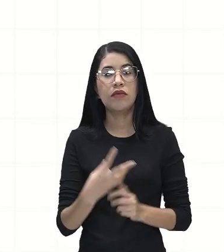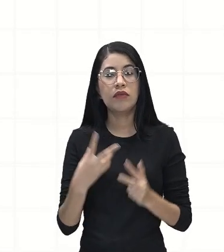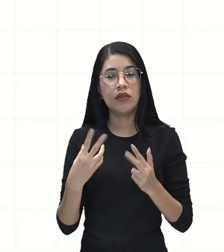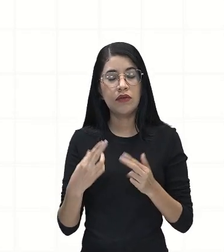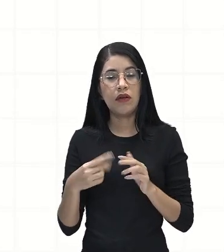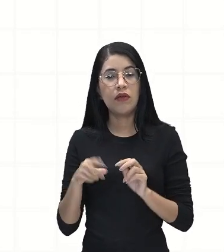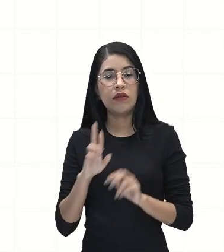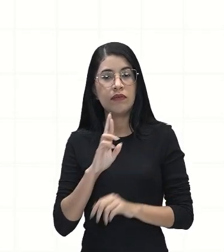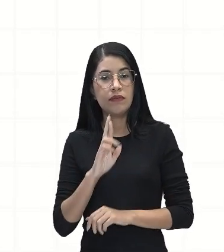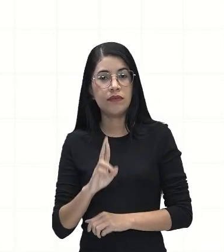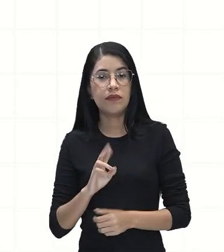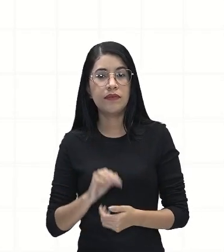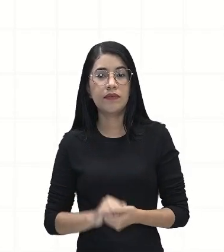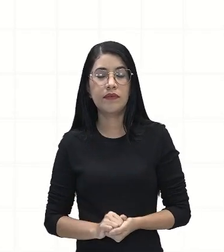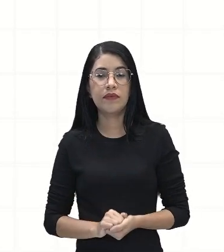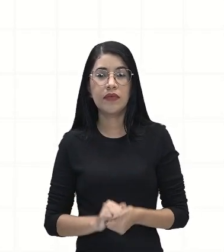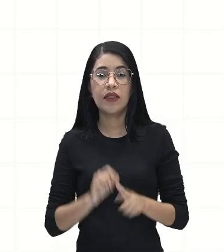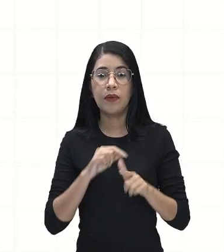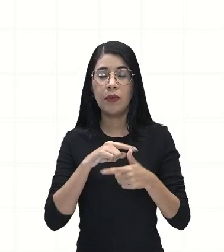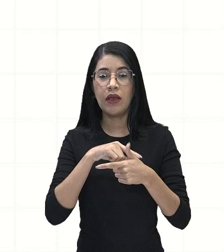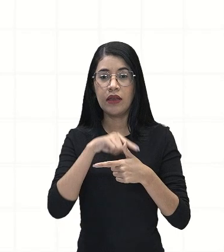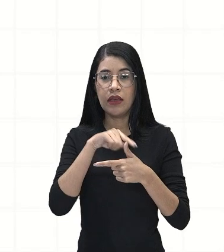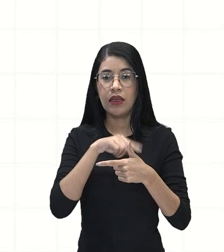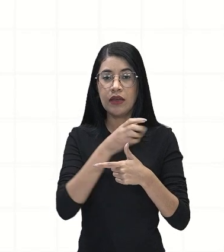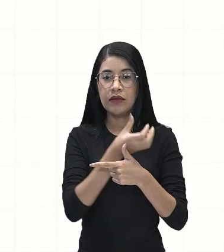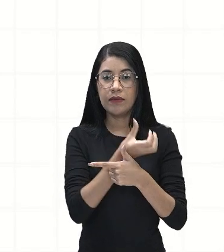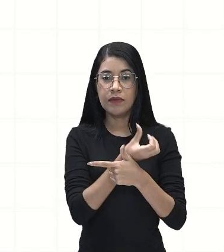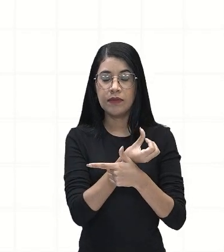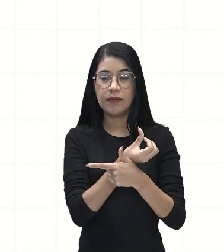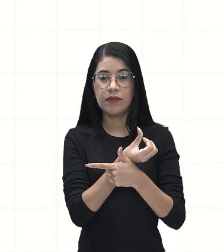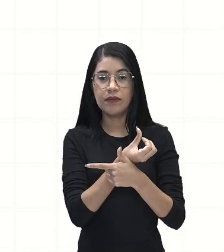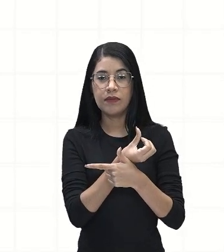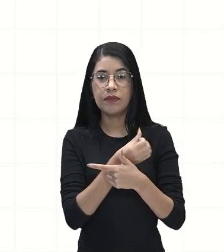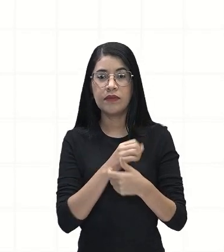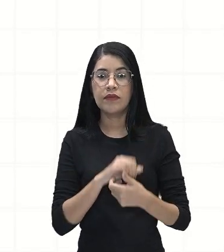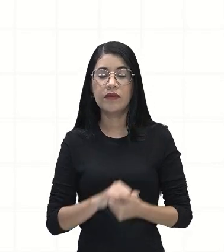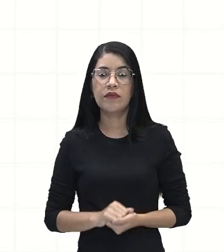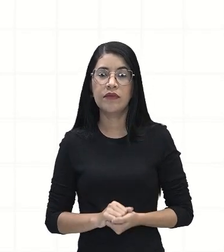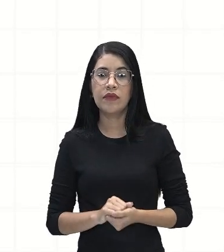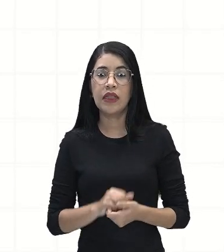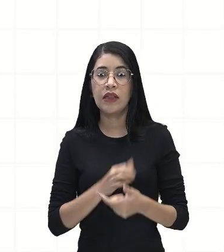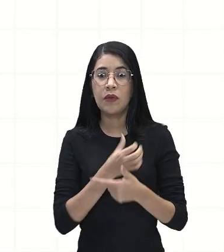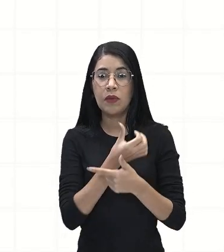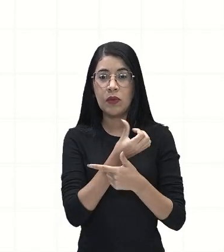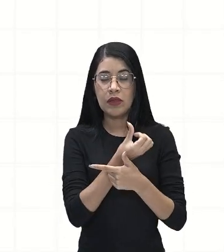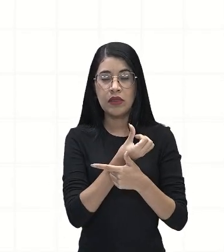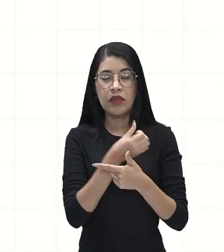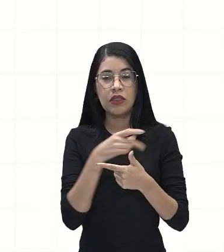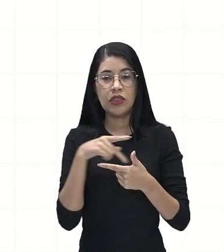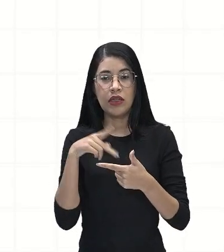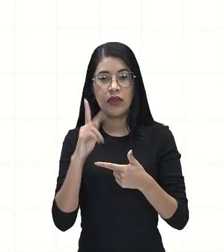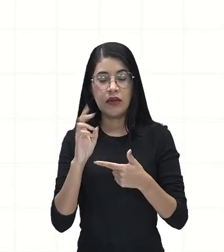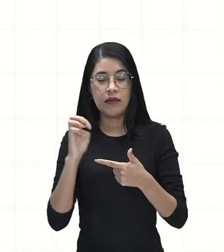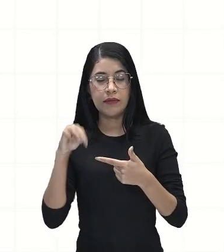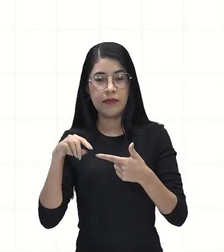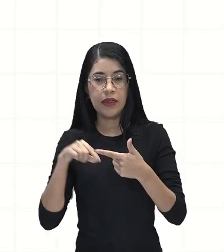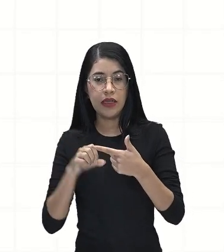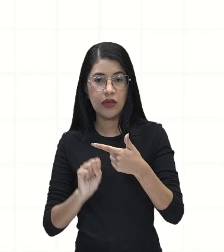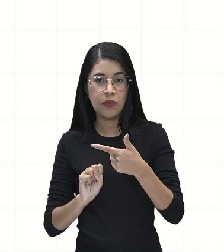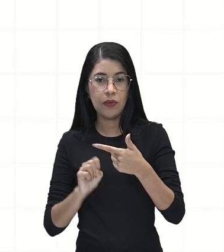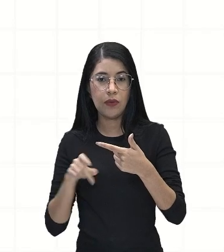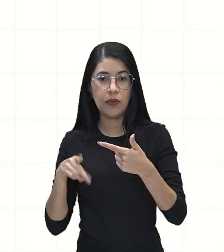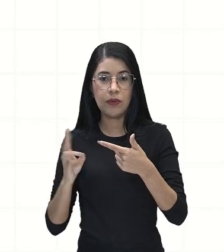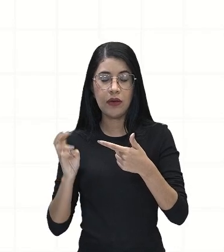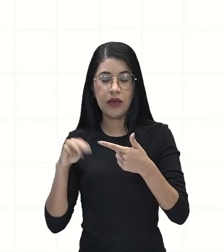resultado. Ou seja, esse lado aqui mede 6. Então, 6 quilômetros e 8 quilômetros. Como eu tenho a medida dos